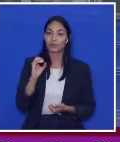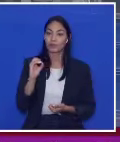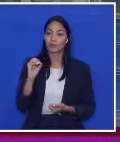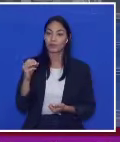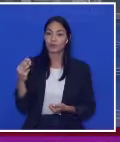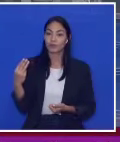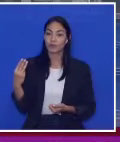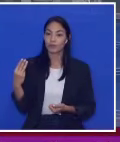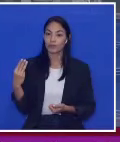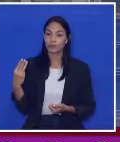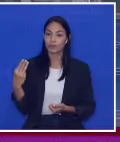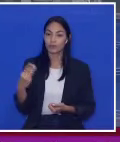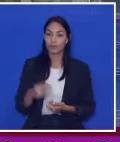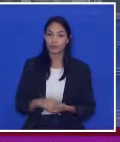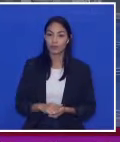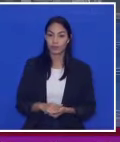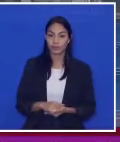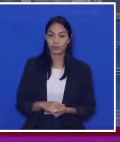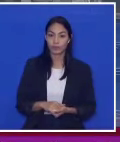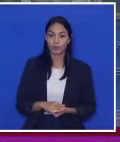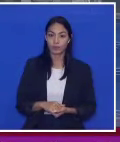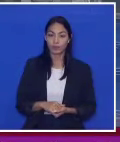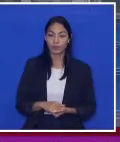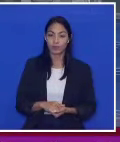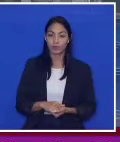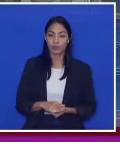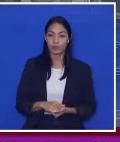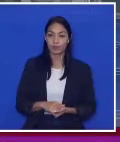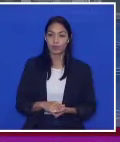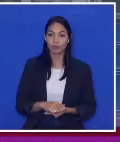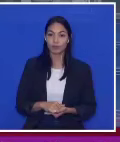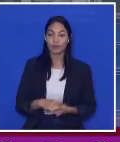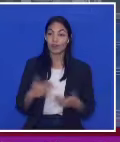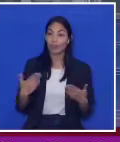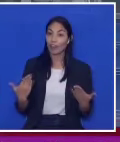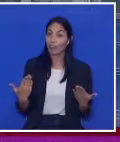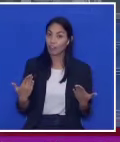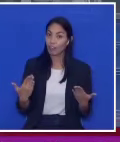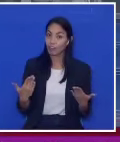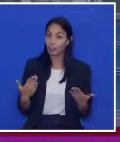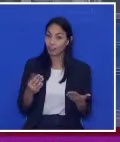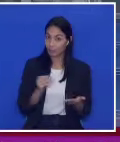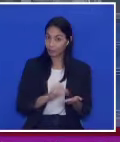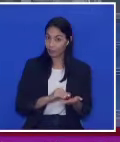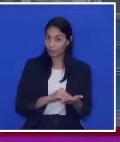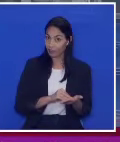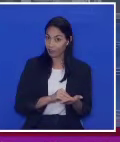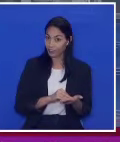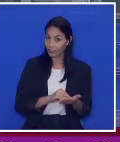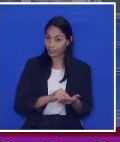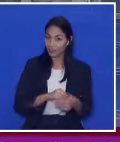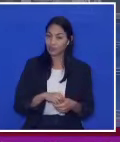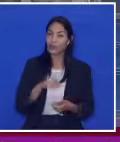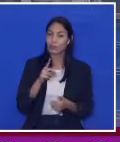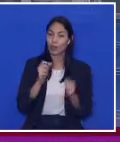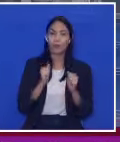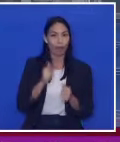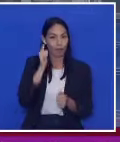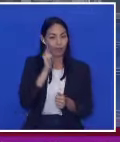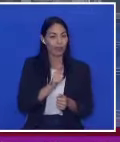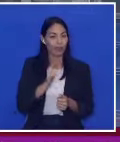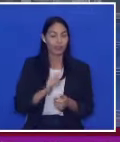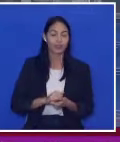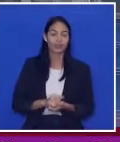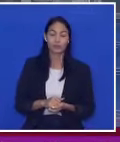03. Verde, 03. E aí, tá marcando? Você ainda tem chances.